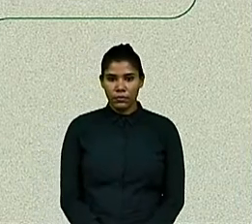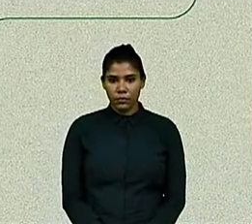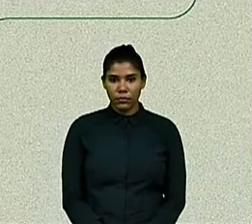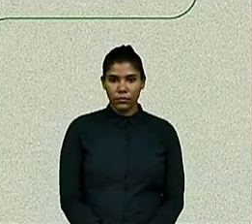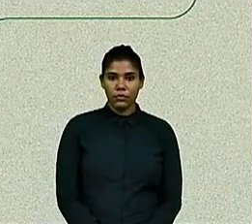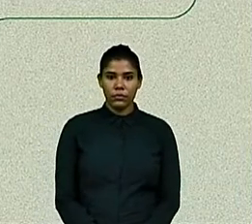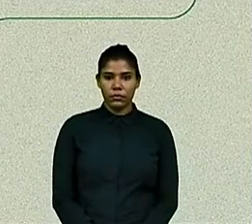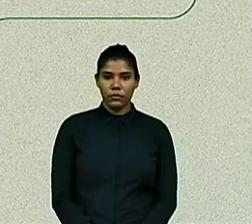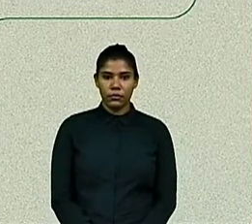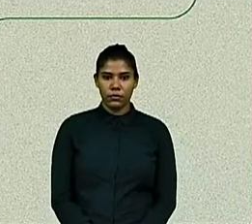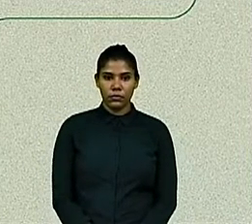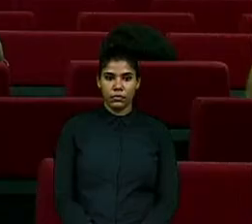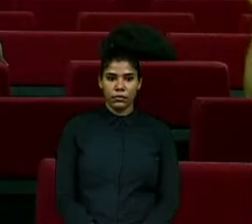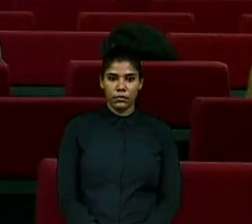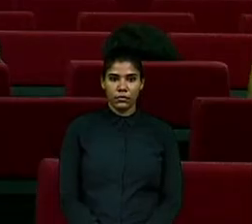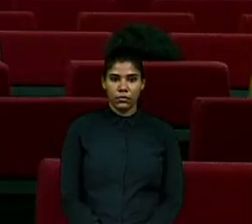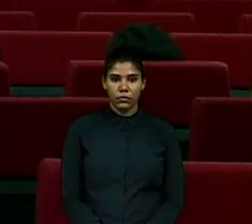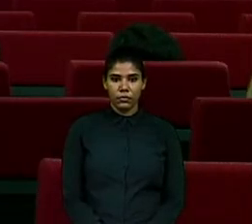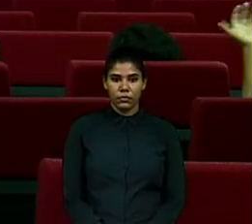tá certo